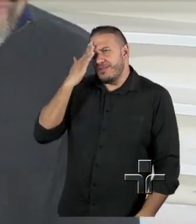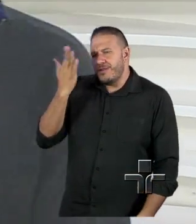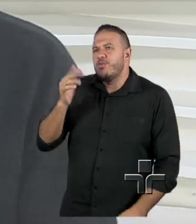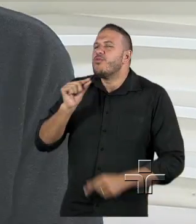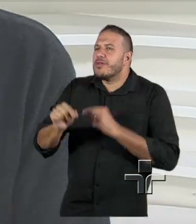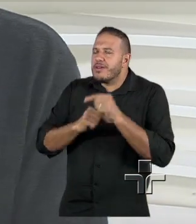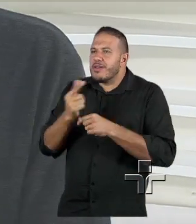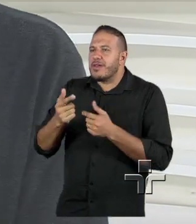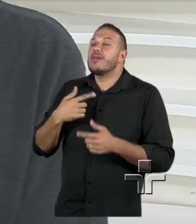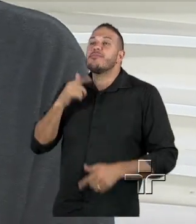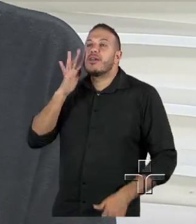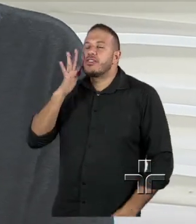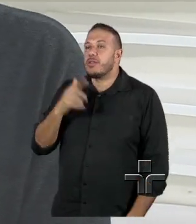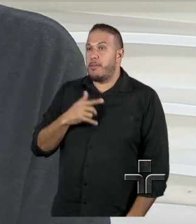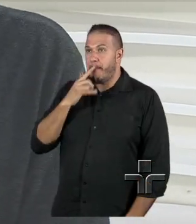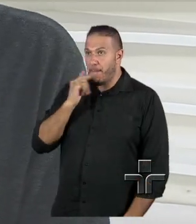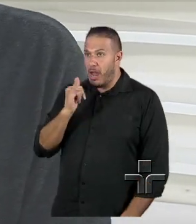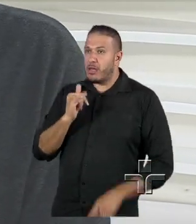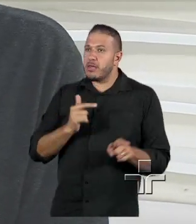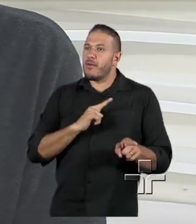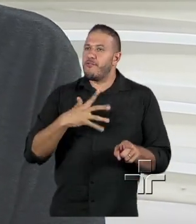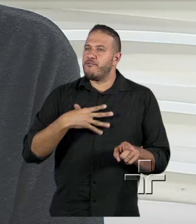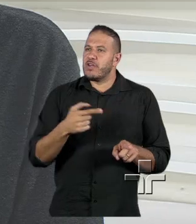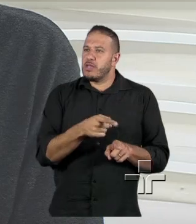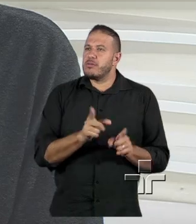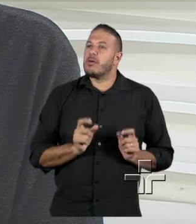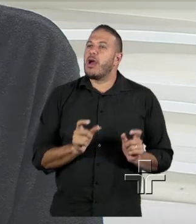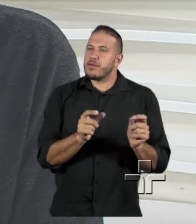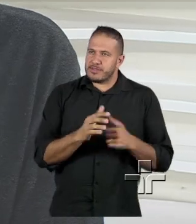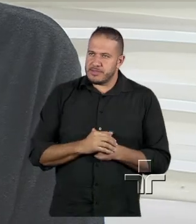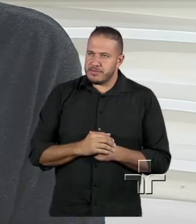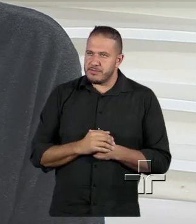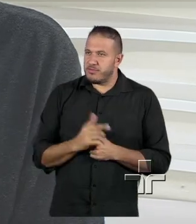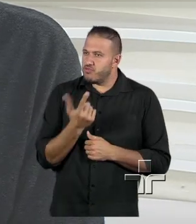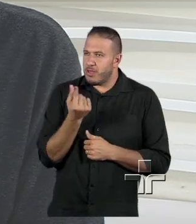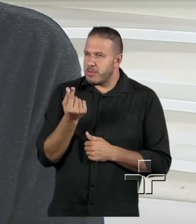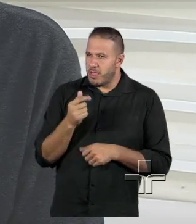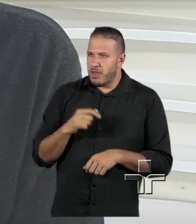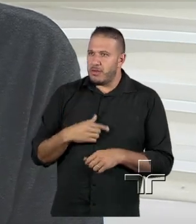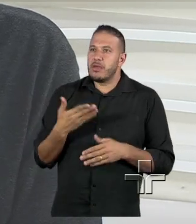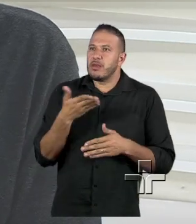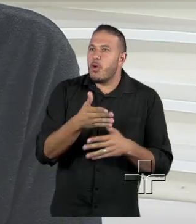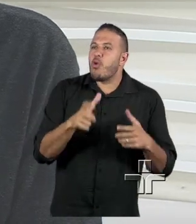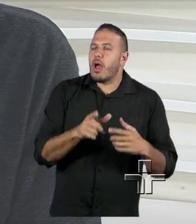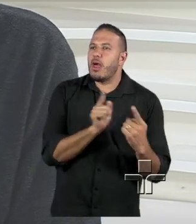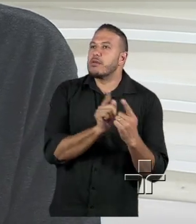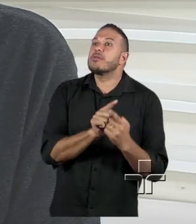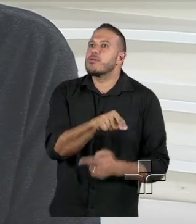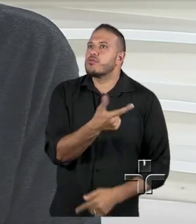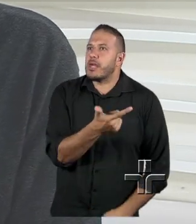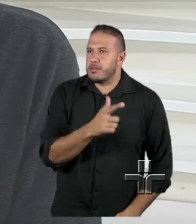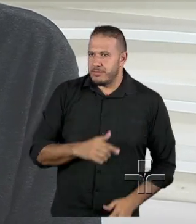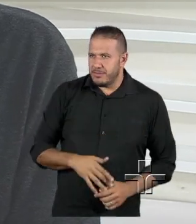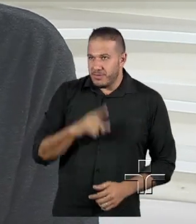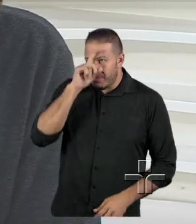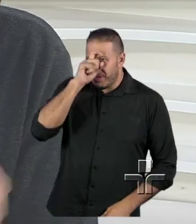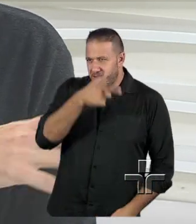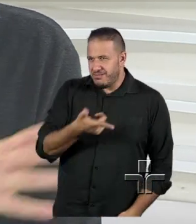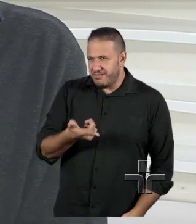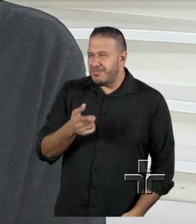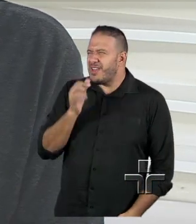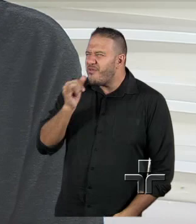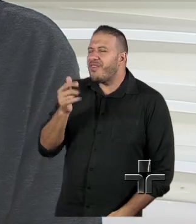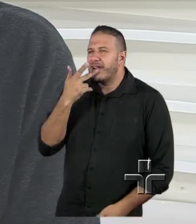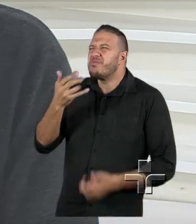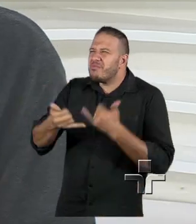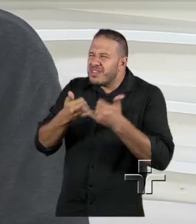um pai que tem um filho com câncer e que não tem condição chegar num lugar e não ser atendido, né? Eu brinco com